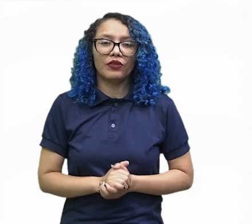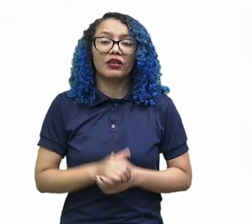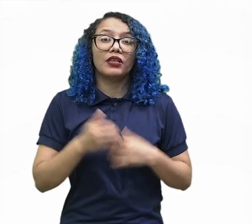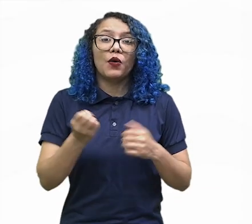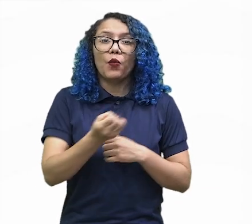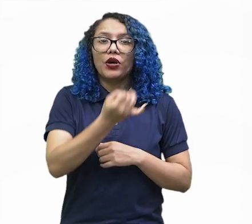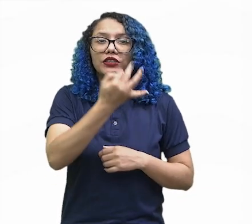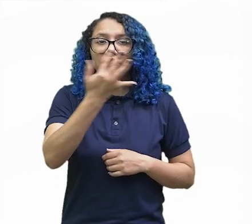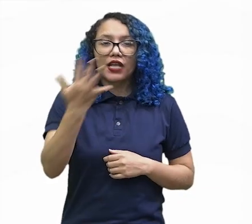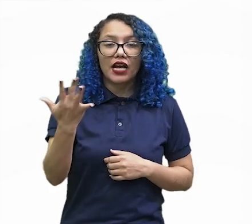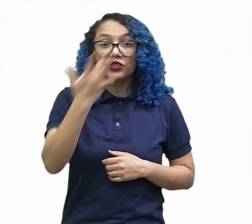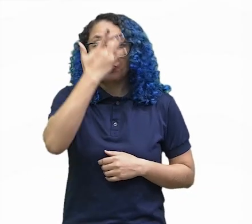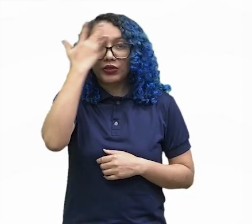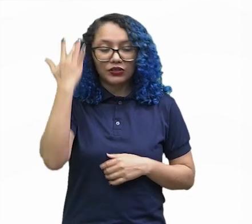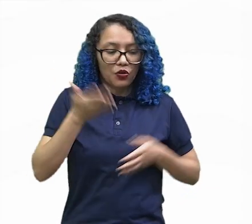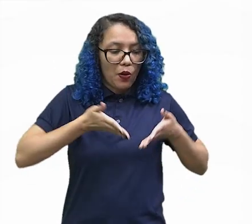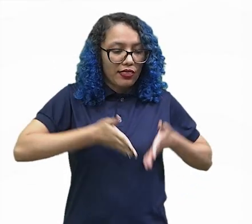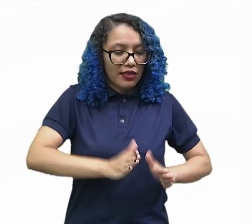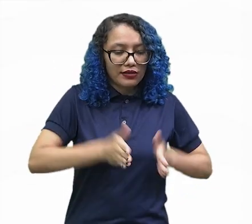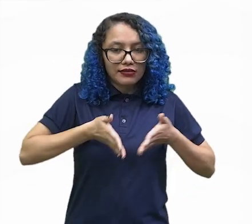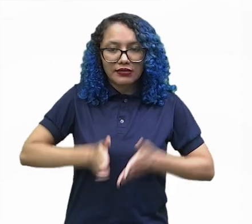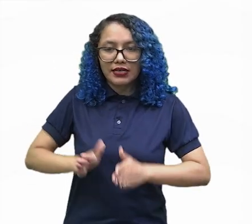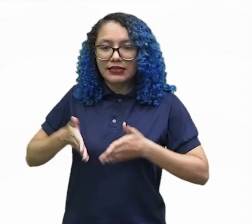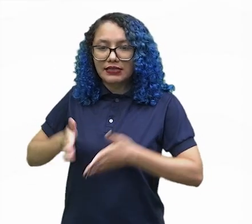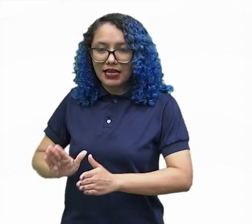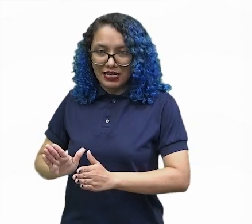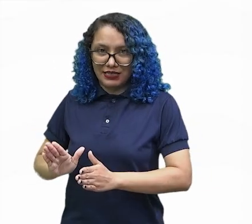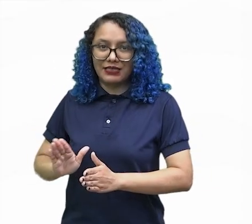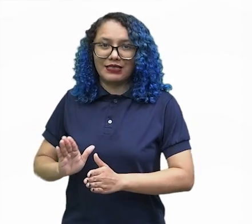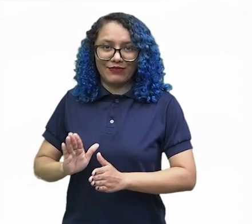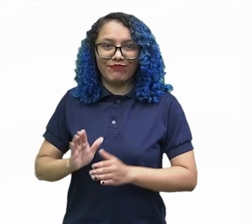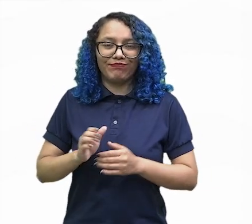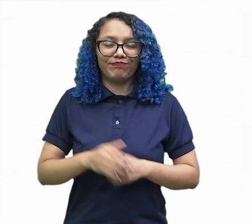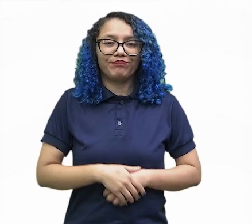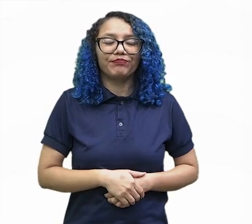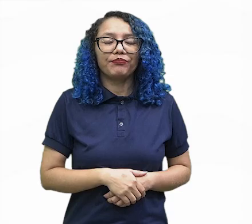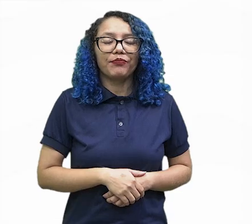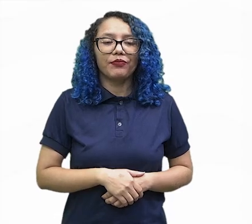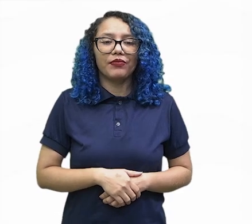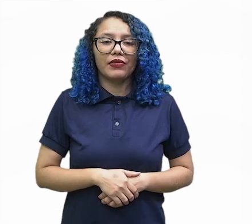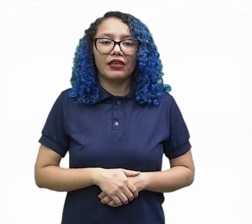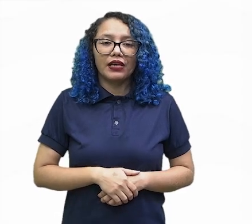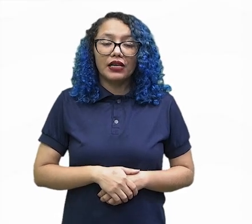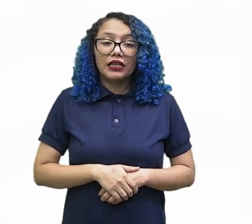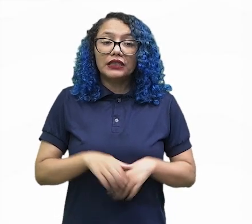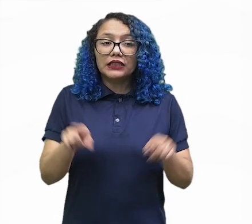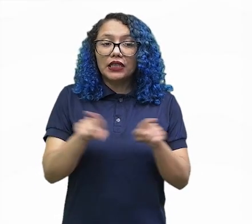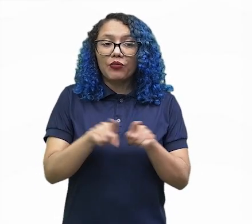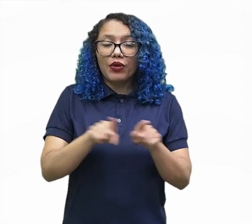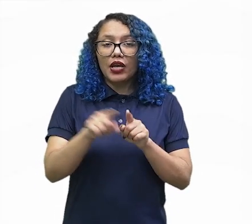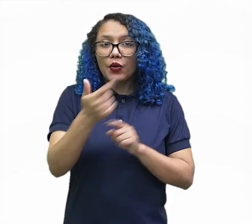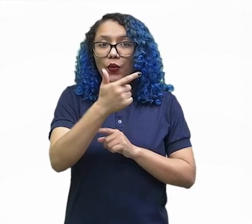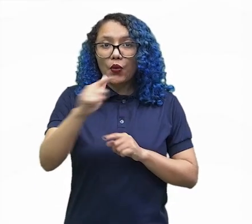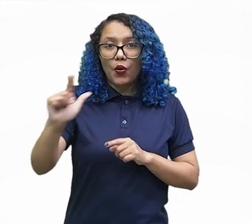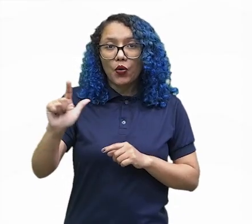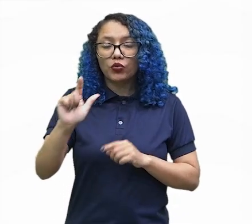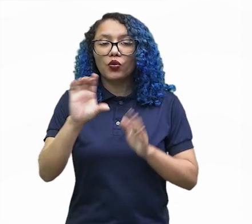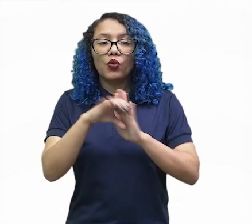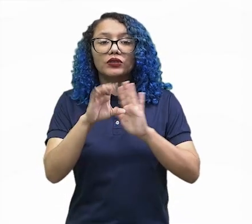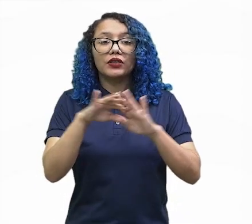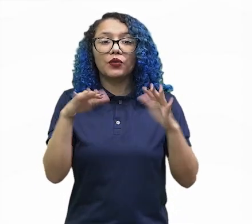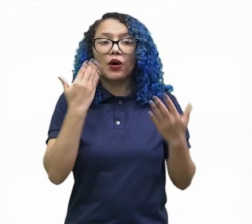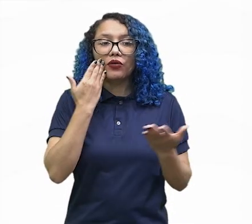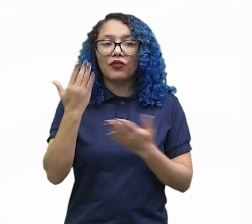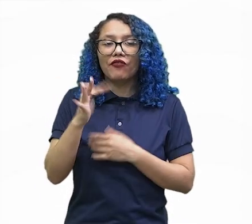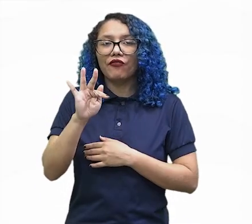a quantidade de pessoas que está nascendo. Mas além da taxa de natalidade, também teremos aí